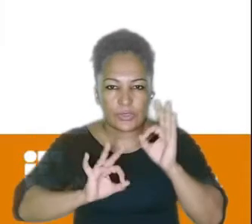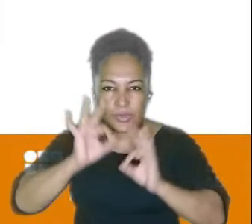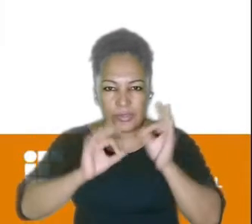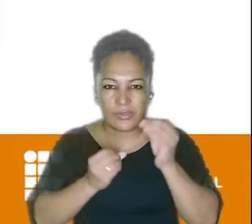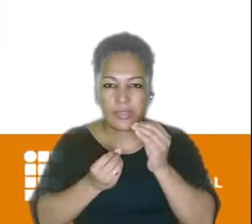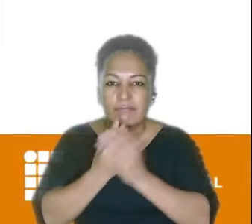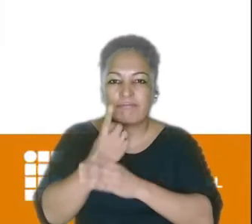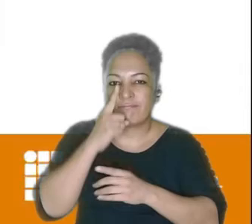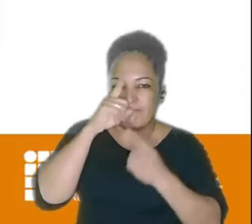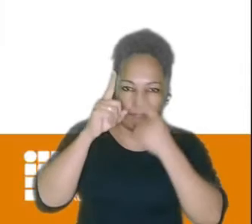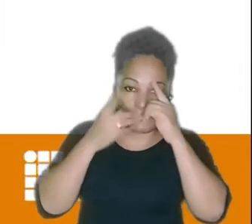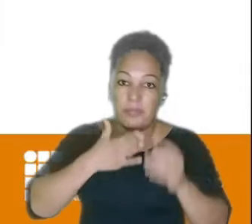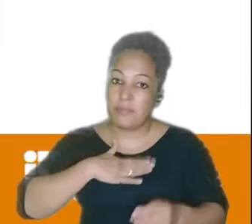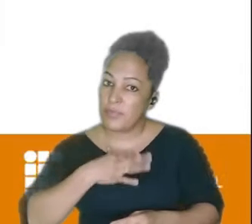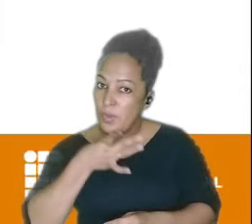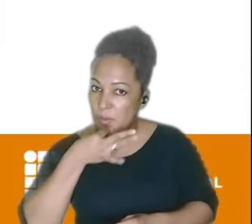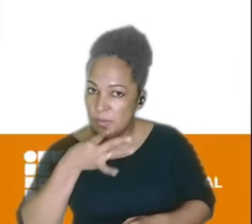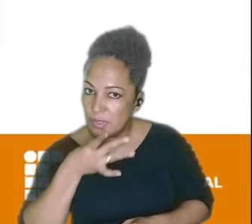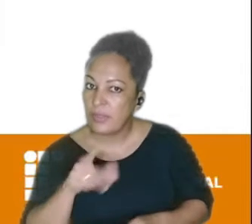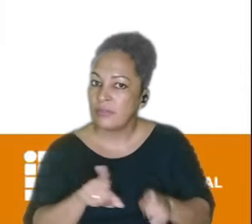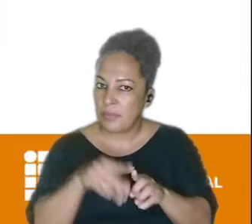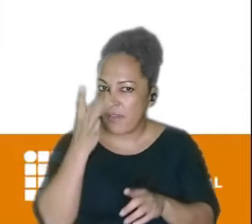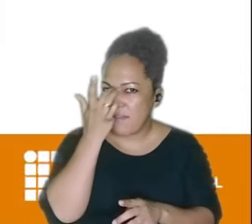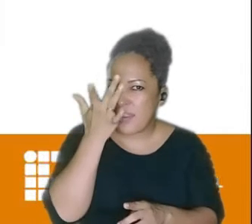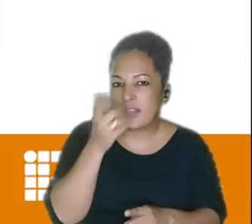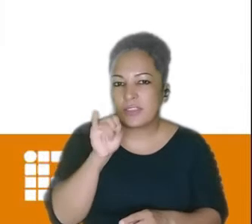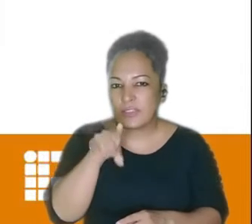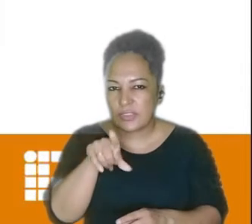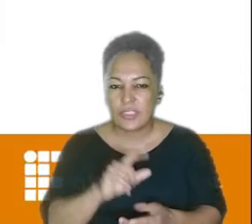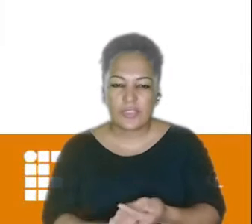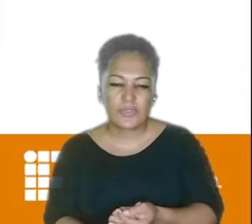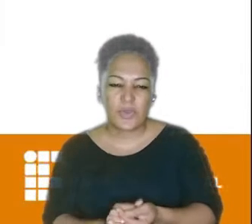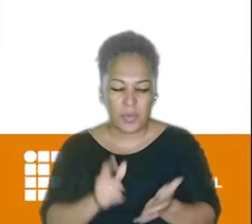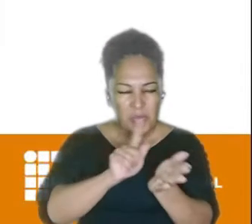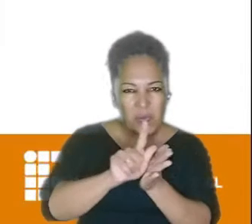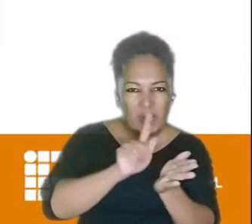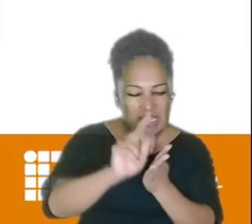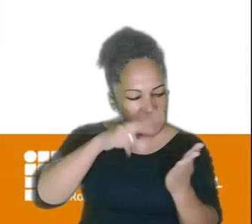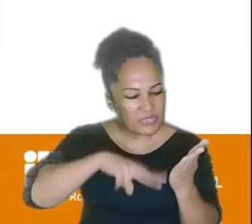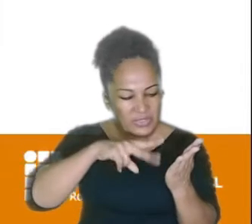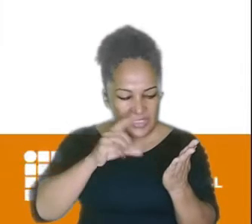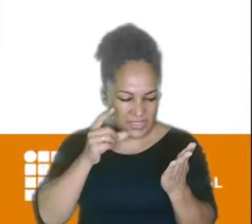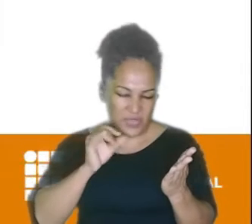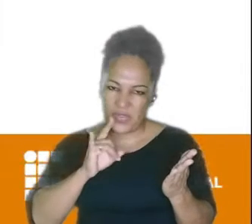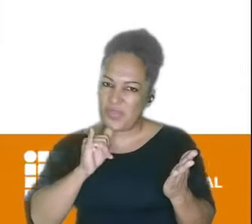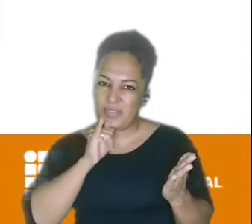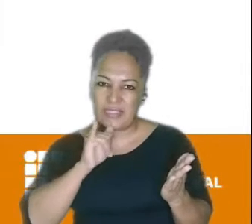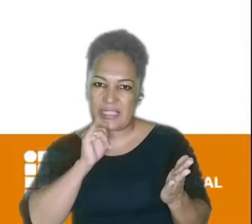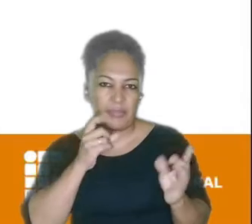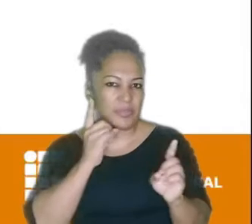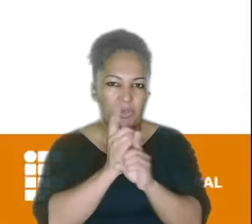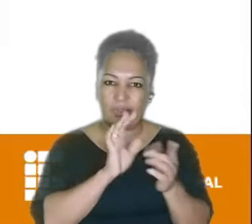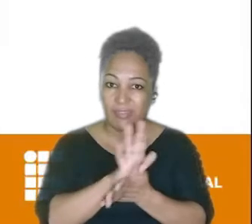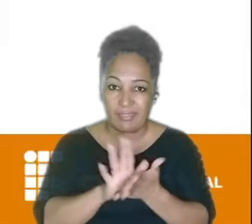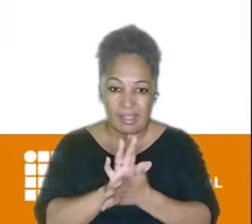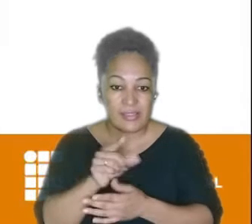se modelar e criar, e na minha opinião, a forma mais fácil, tá bom? Se vocês forem por livro, vocês não vão encontrar esse tipo de exemplo,